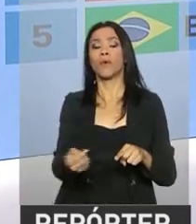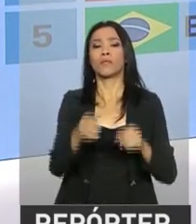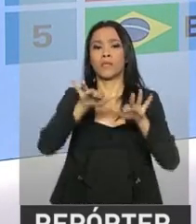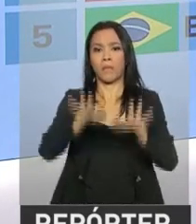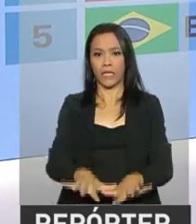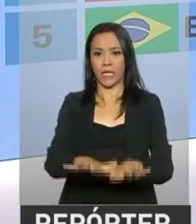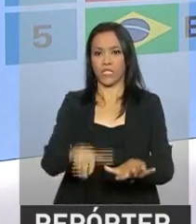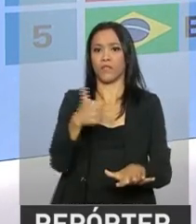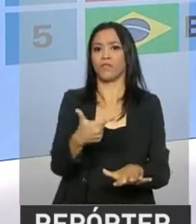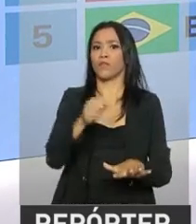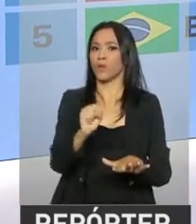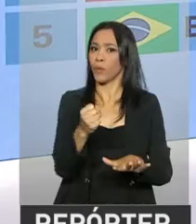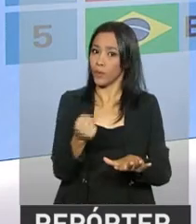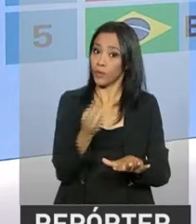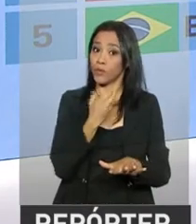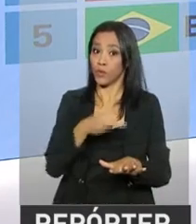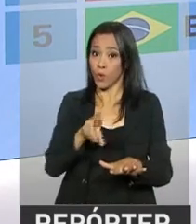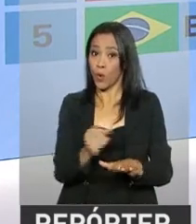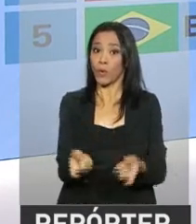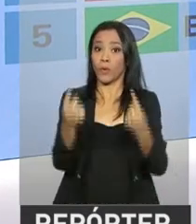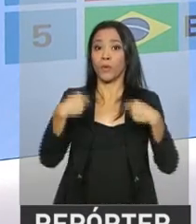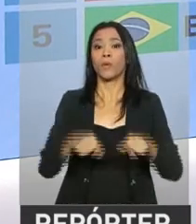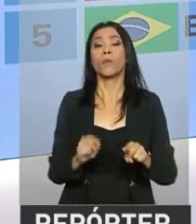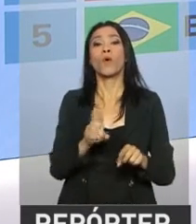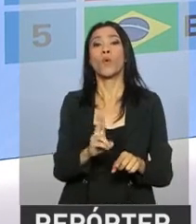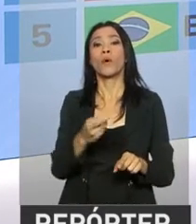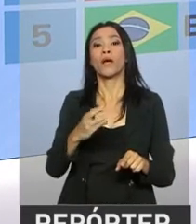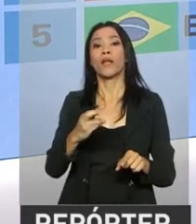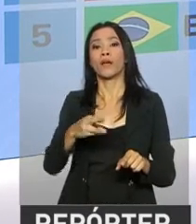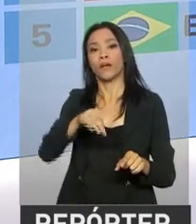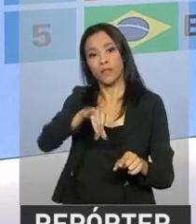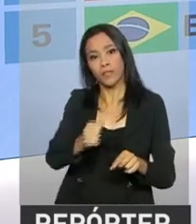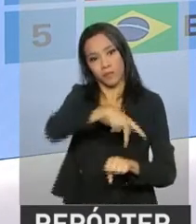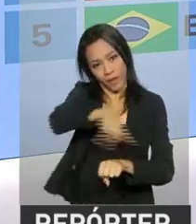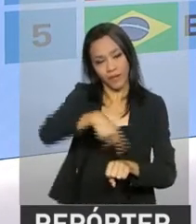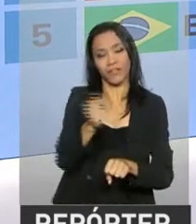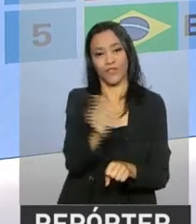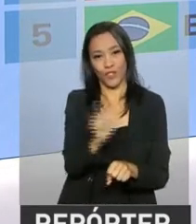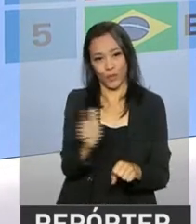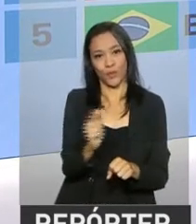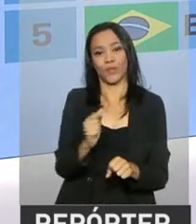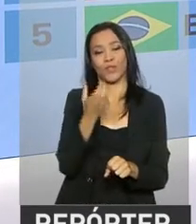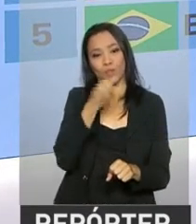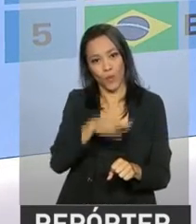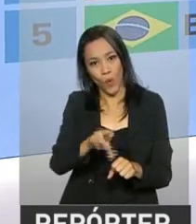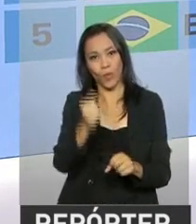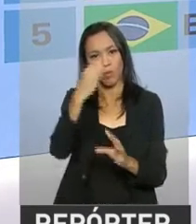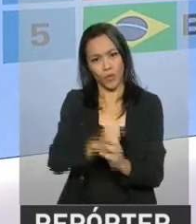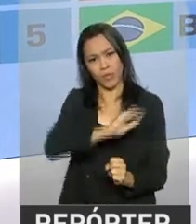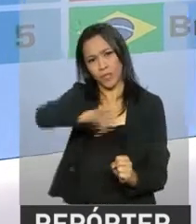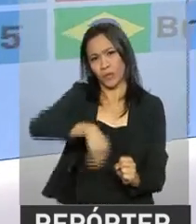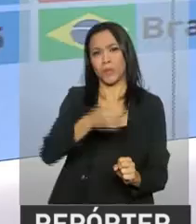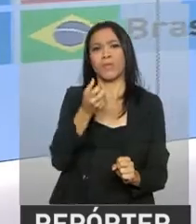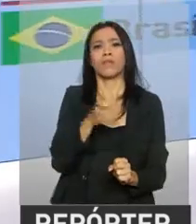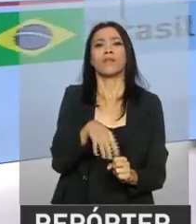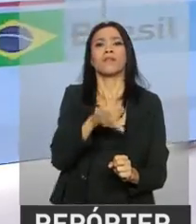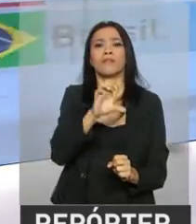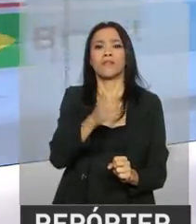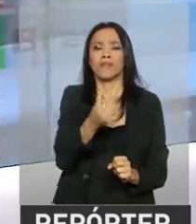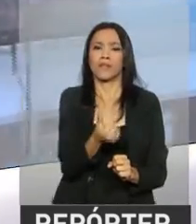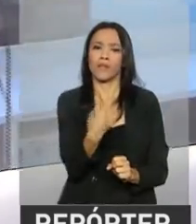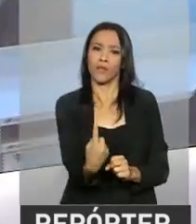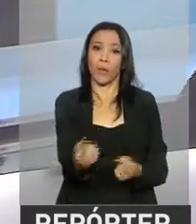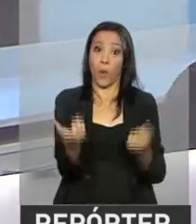com 28 medalhas de ouro e a Ucrânia com 22 medalhas de ouro, 61 no total. Hoje vão ser